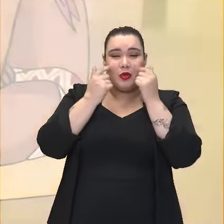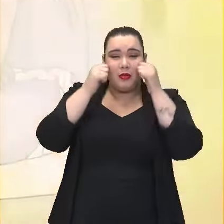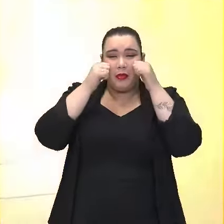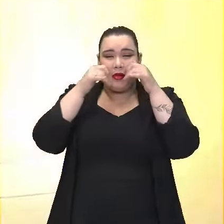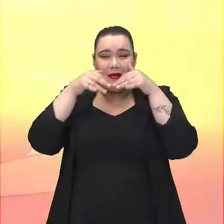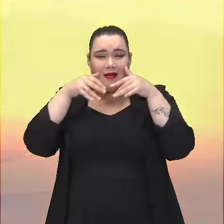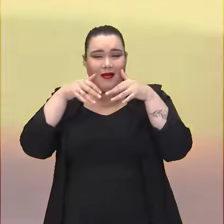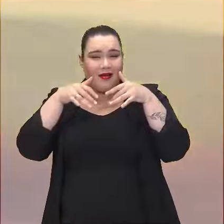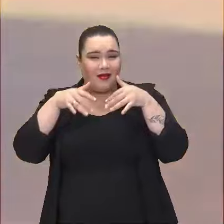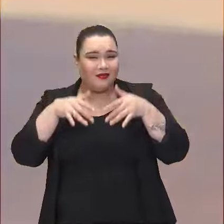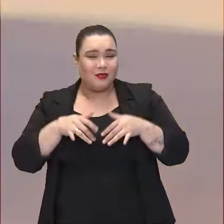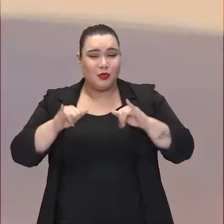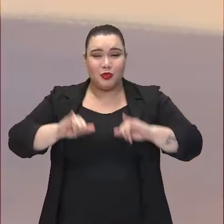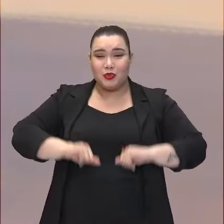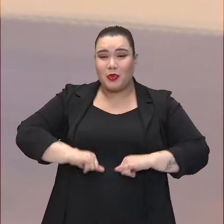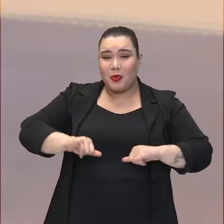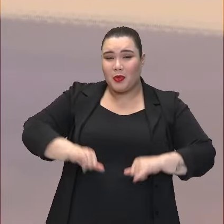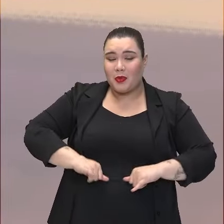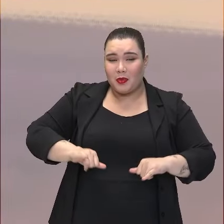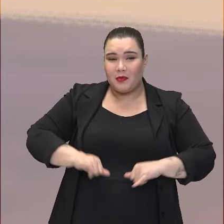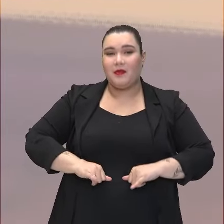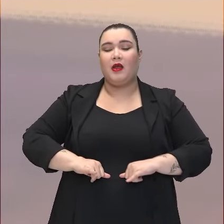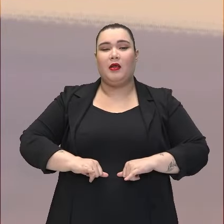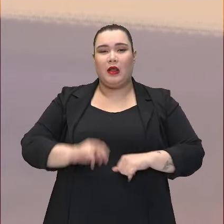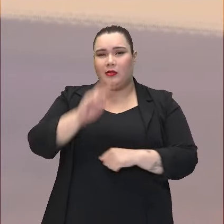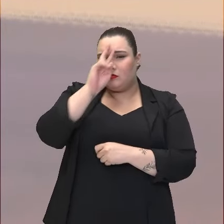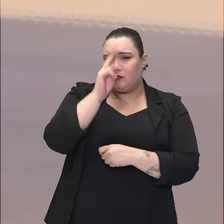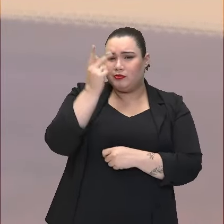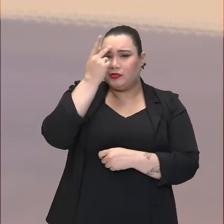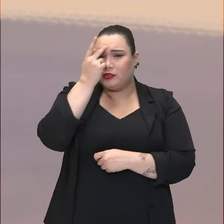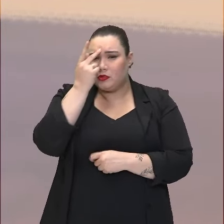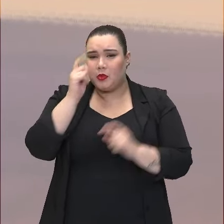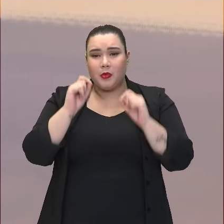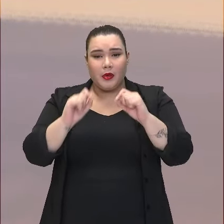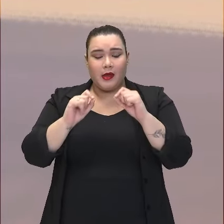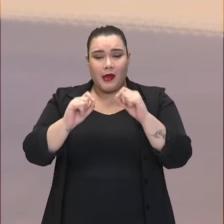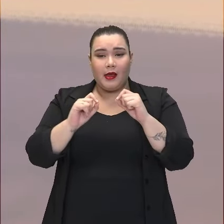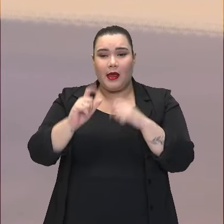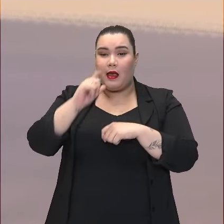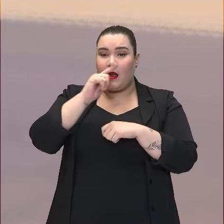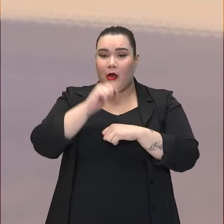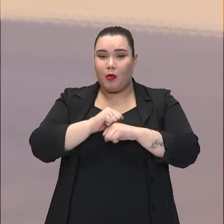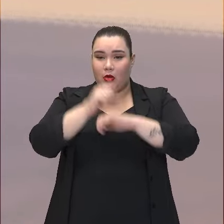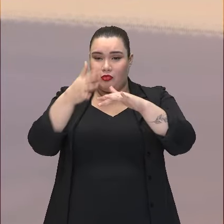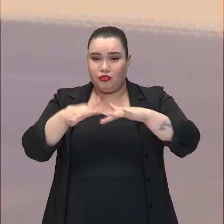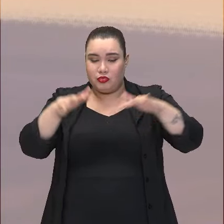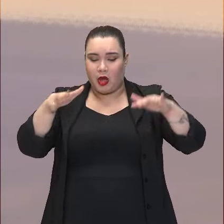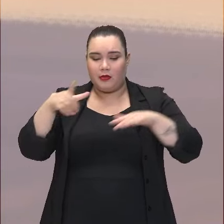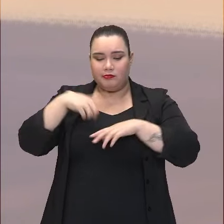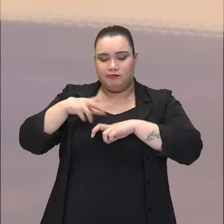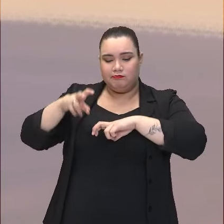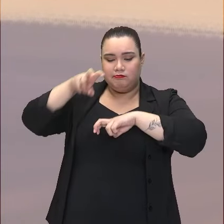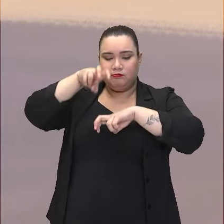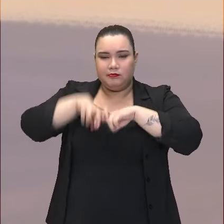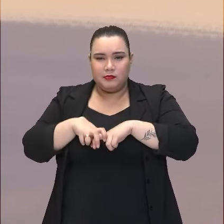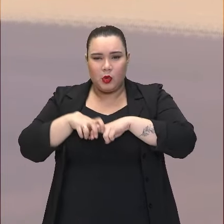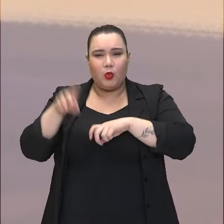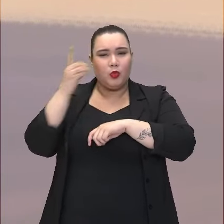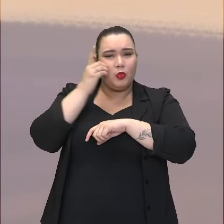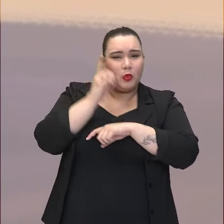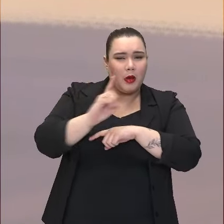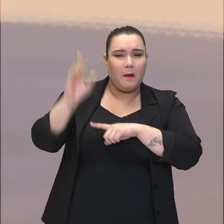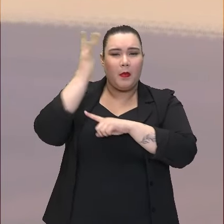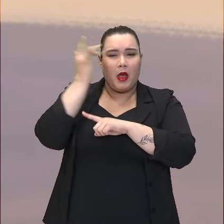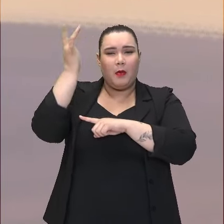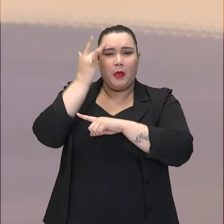copiosas. Vencida pelo sofrimento, Potira passou o resto de sua vida à beira do rio, chorando sem cessar.